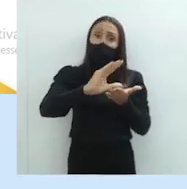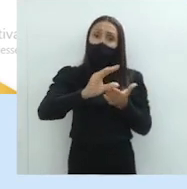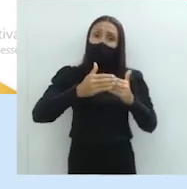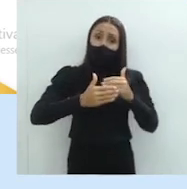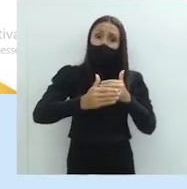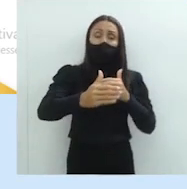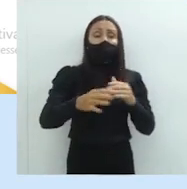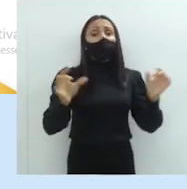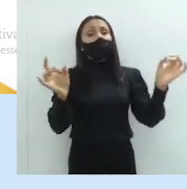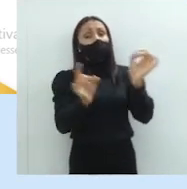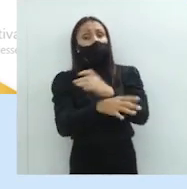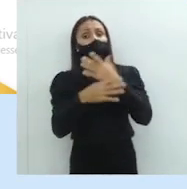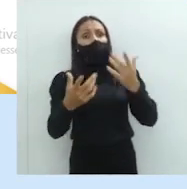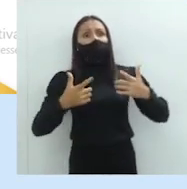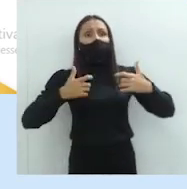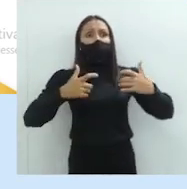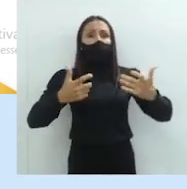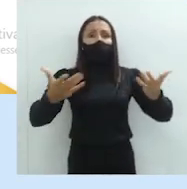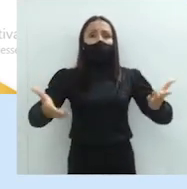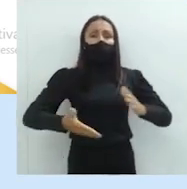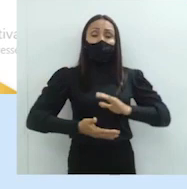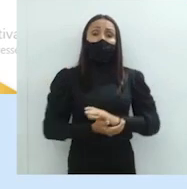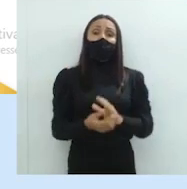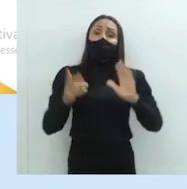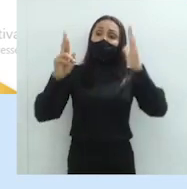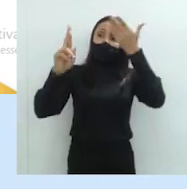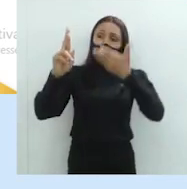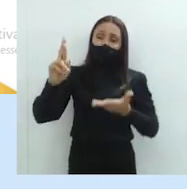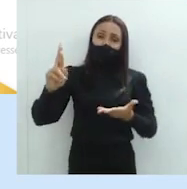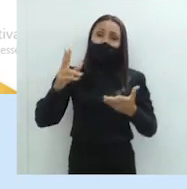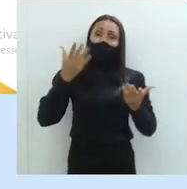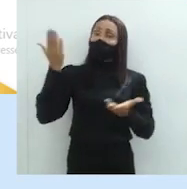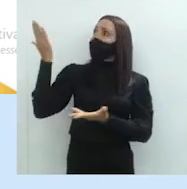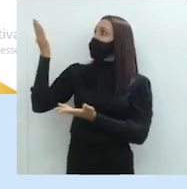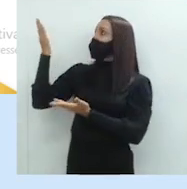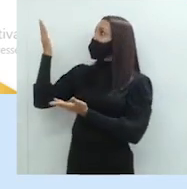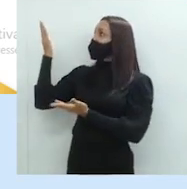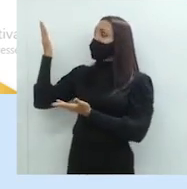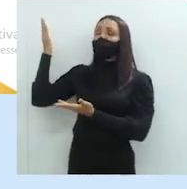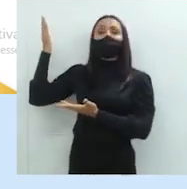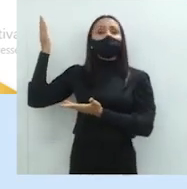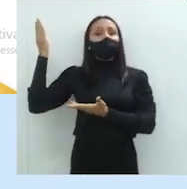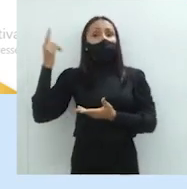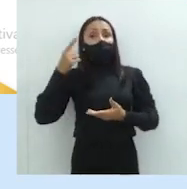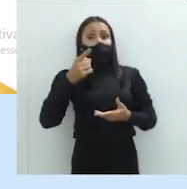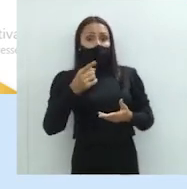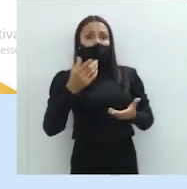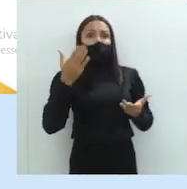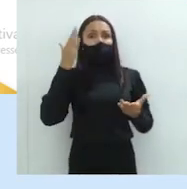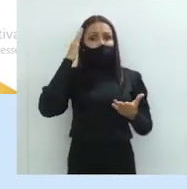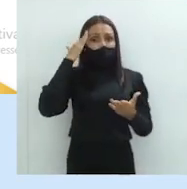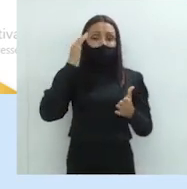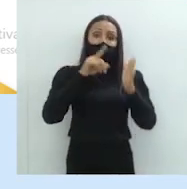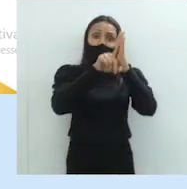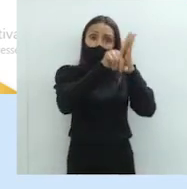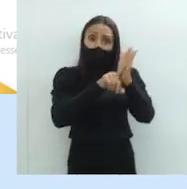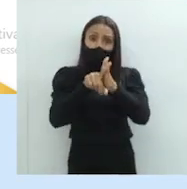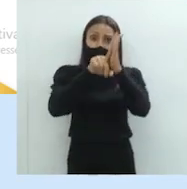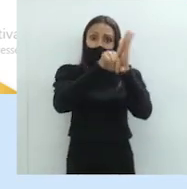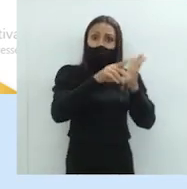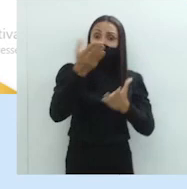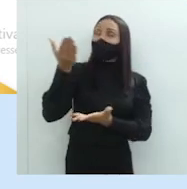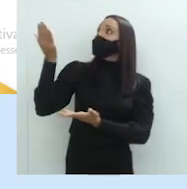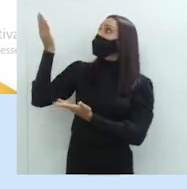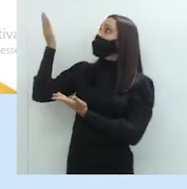guerra. Então essa aí é a referência que a gente deixa aí, Guerra do Paraguai, né? Um sitezinho aí para